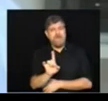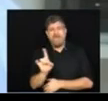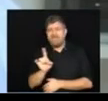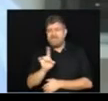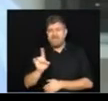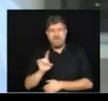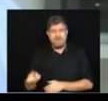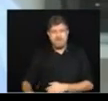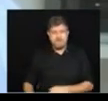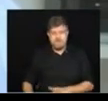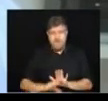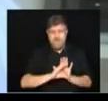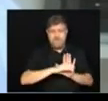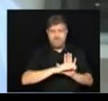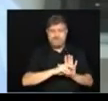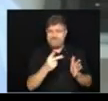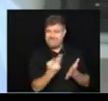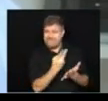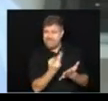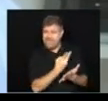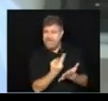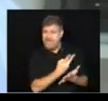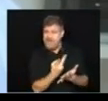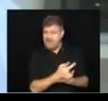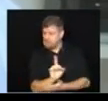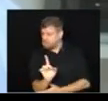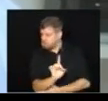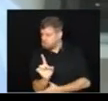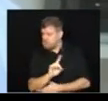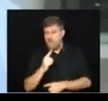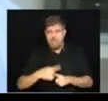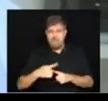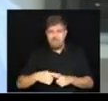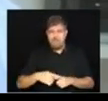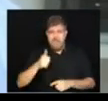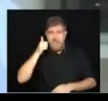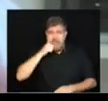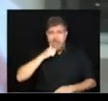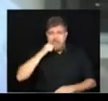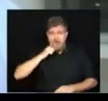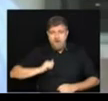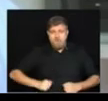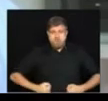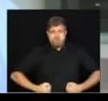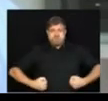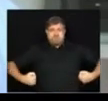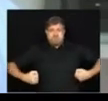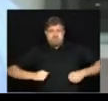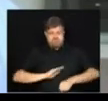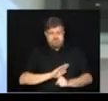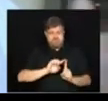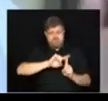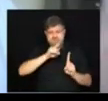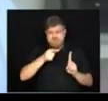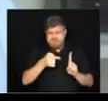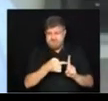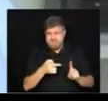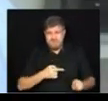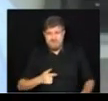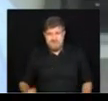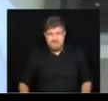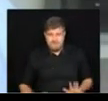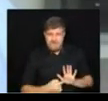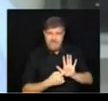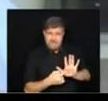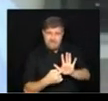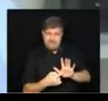tem, não é? Mas é um conceito errôneo, porque isso pode levar também a condições já, a marcadores